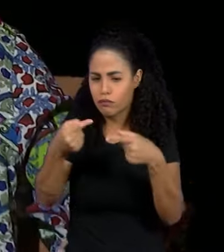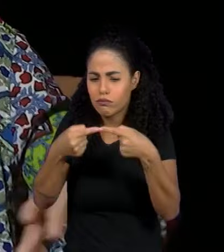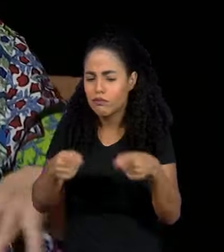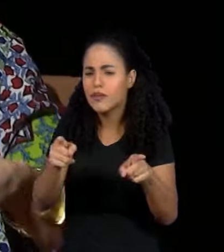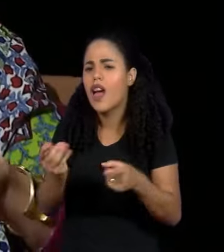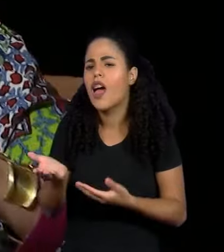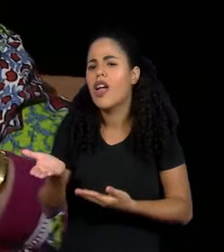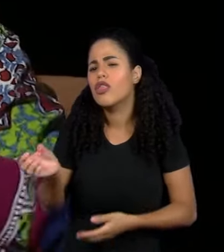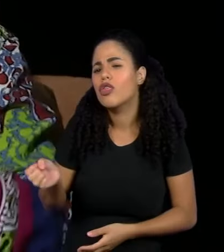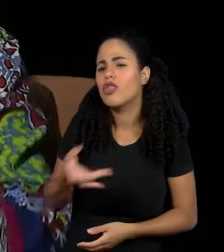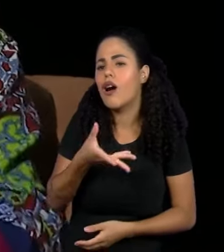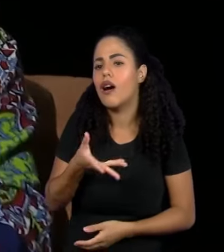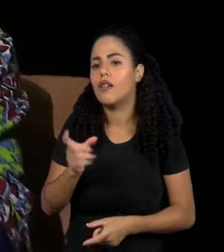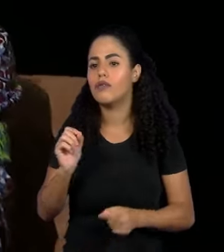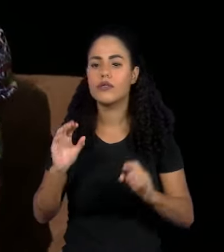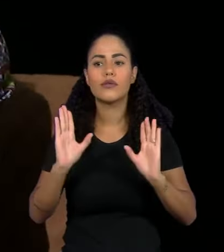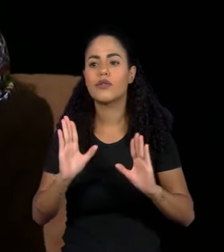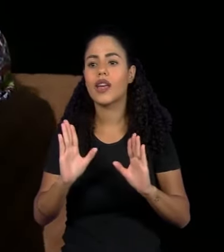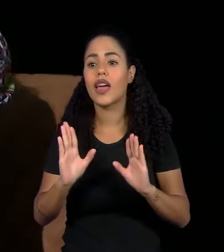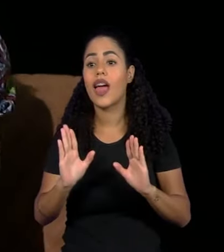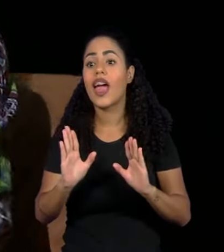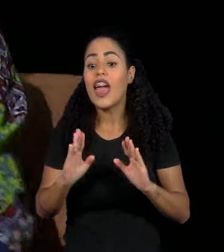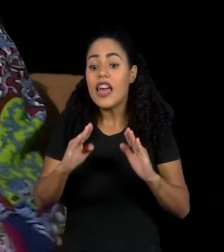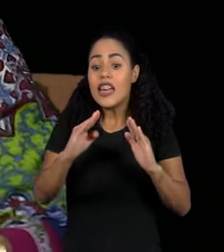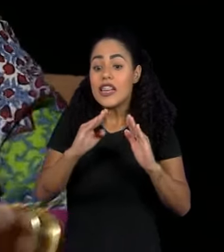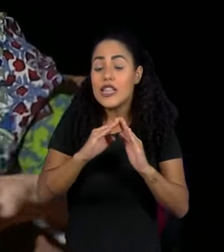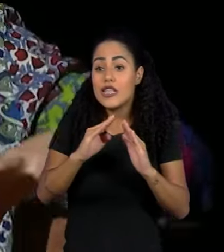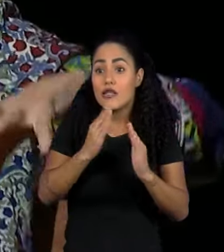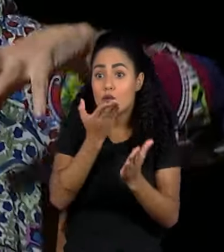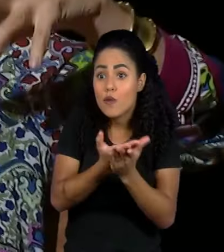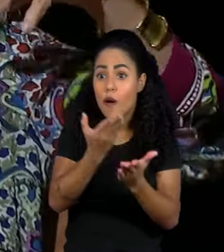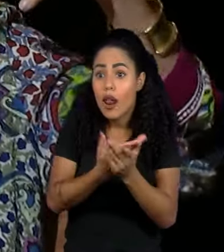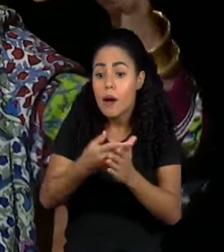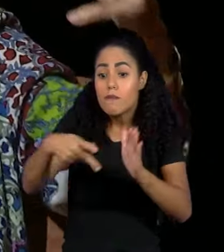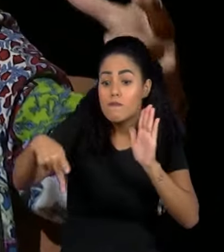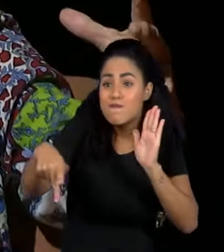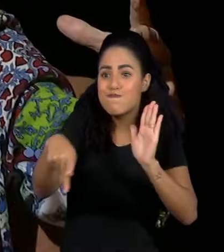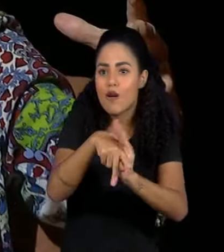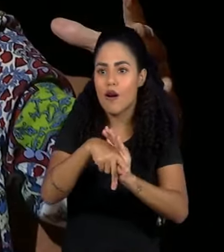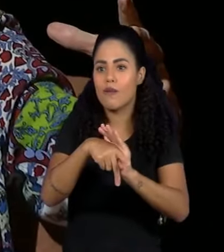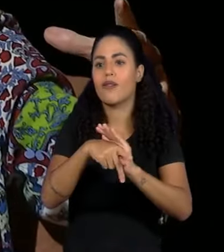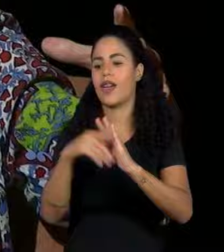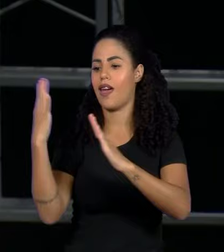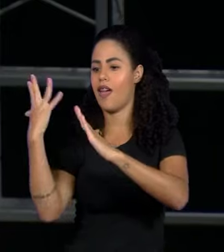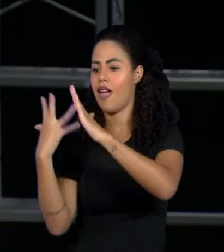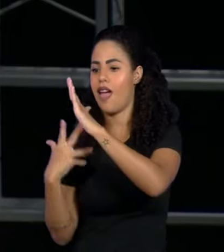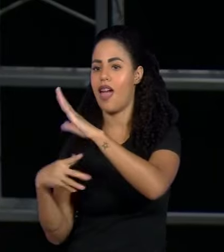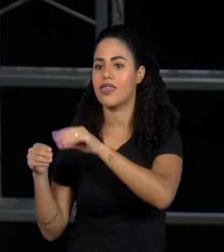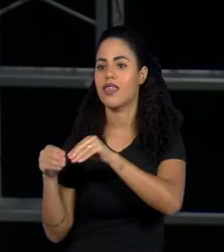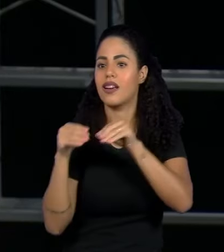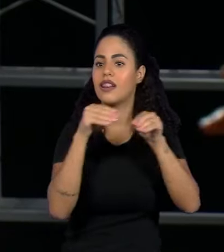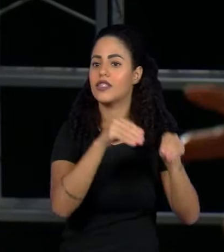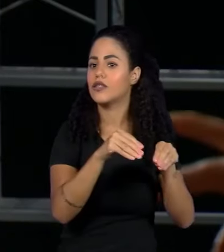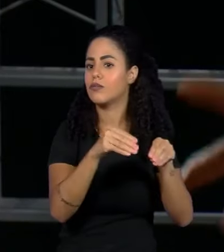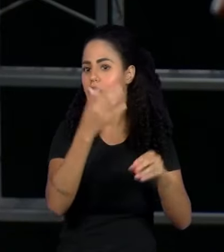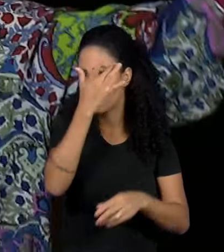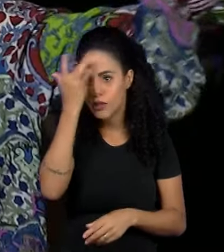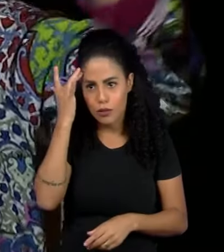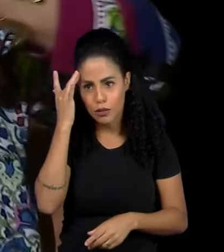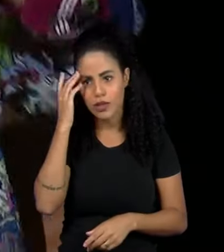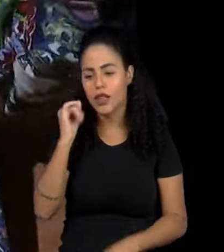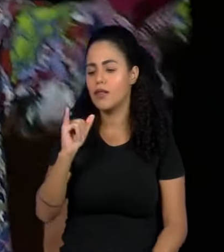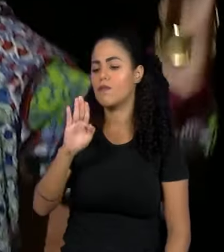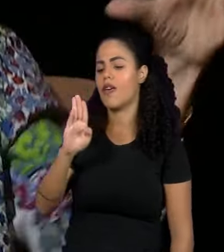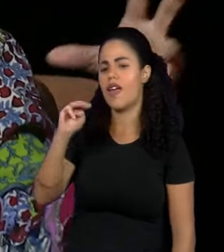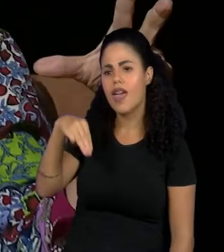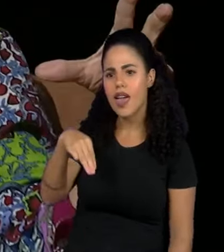recém-inaugurada, que era uma escola para estrangeiros, porque Campinas estava em franca expansão industrial. Então vinha o povo da IBM,